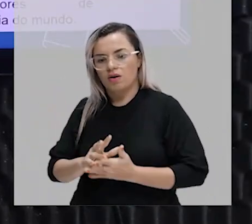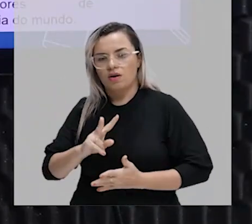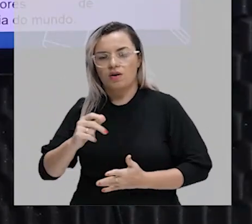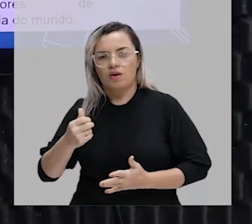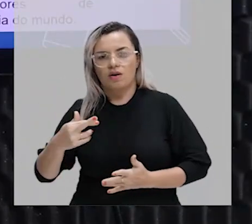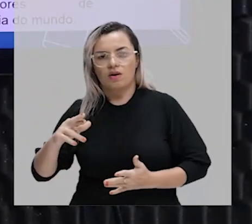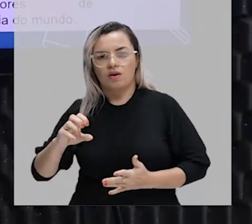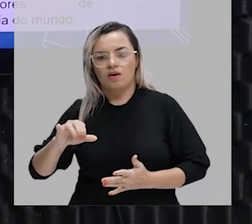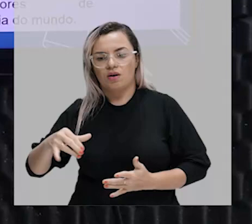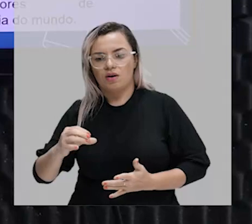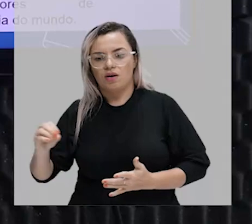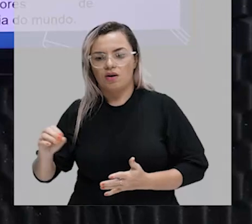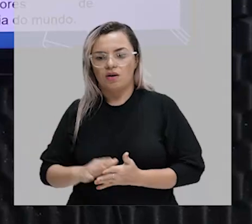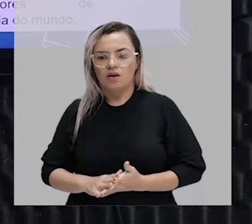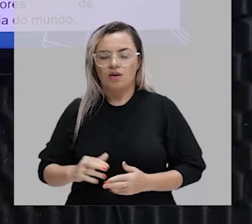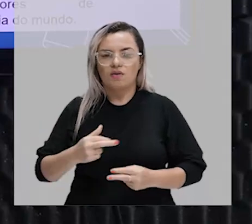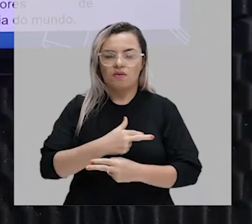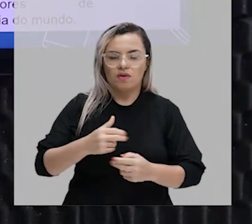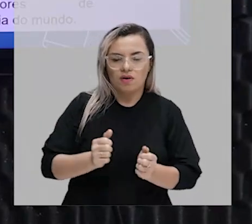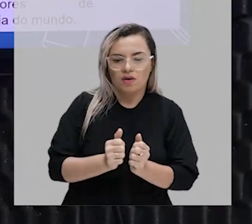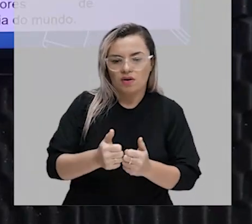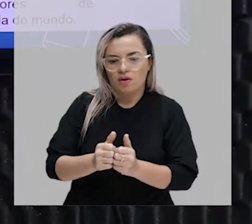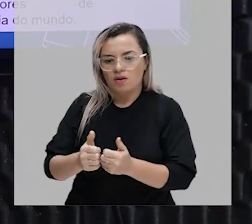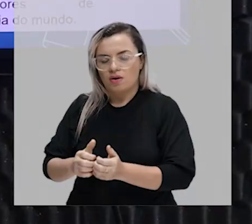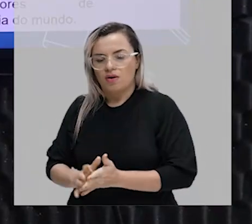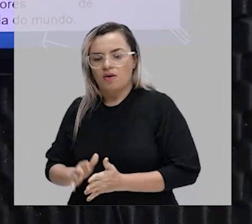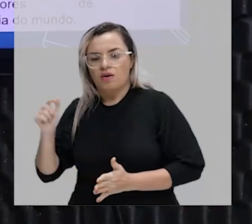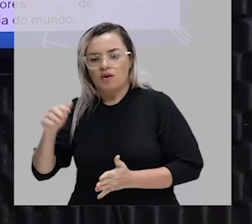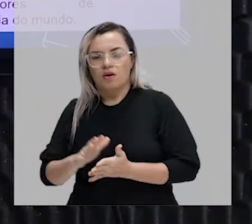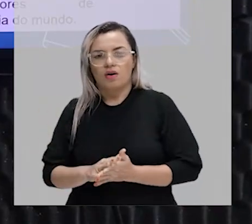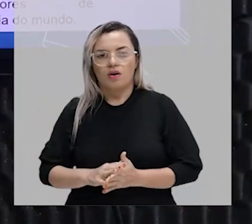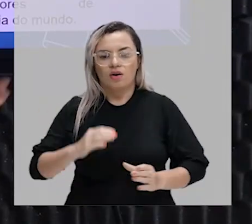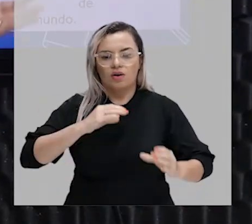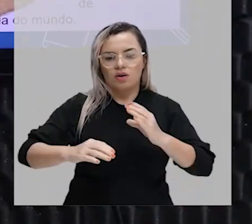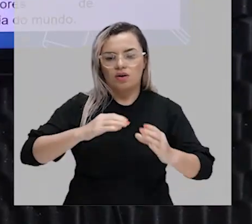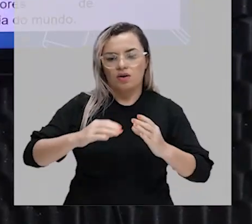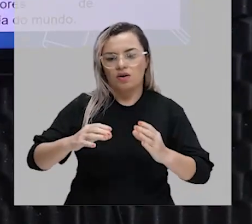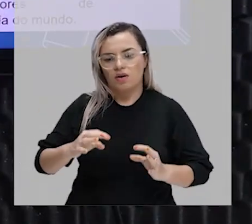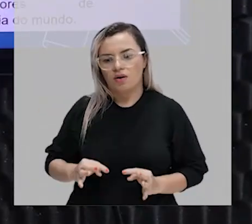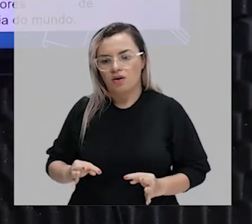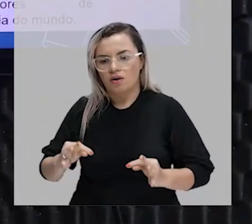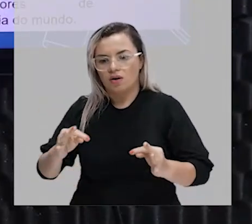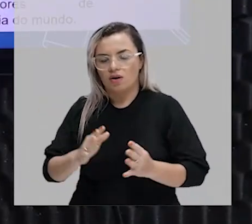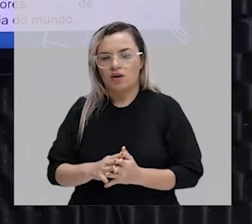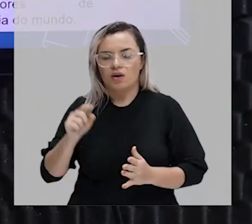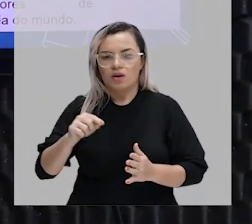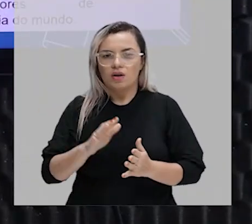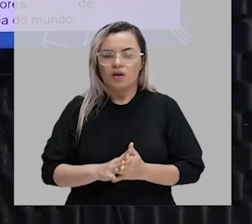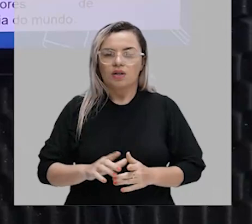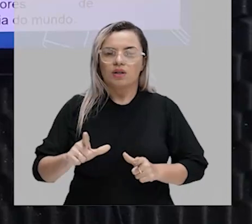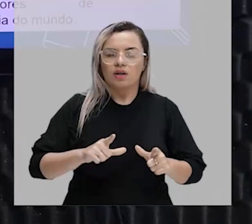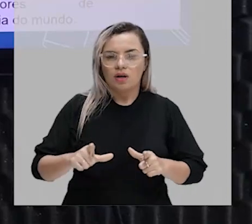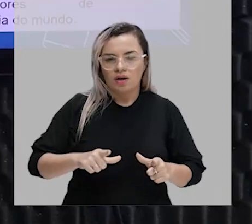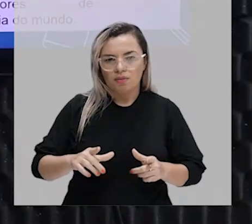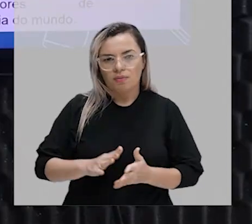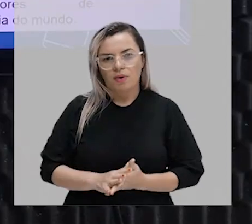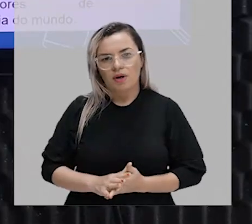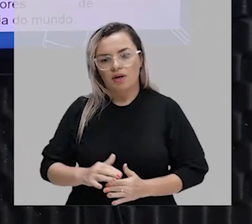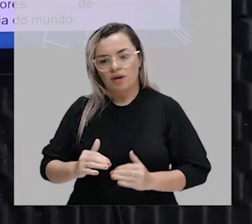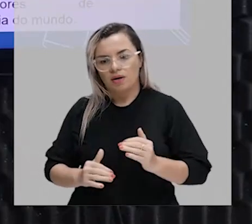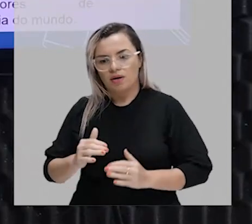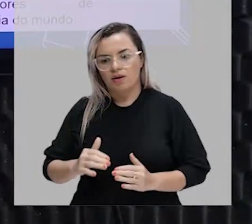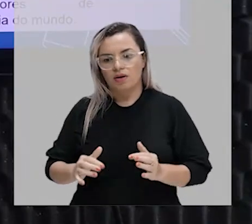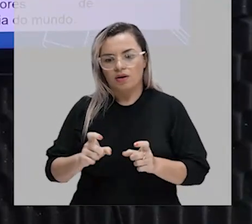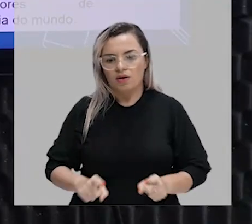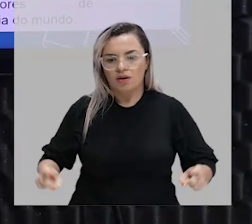varejo, transporte e, claro, telecomunicações e serviços associados à informática. Tá? E o turismo também, o Japão tem um